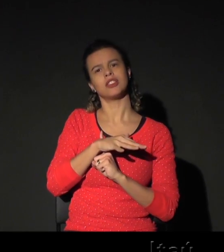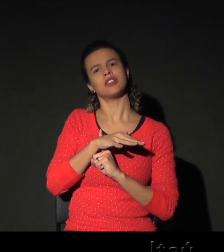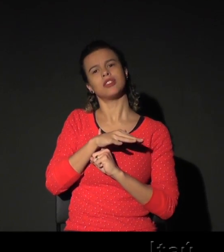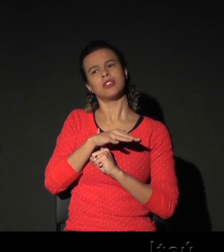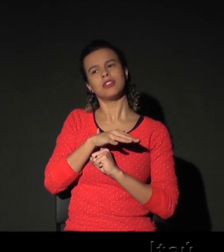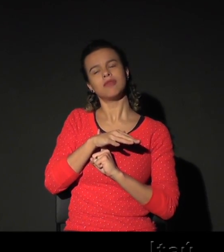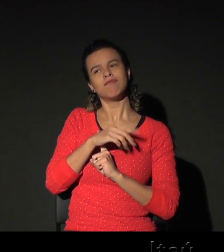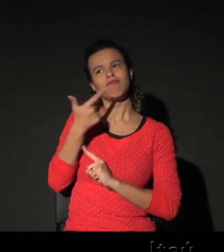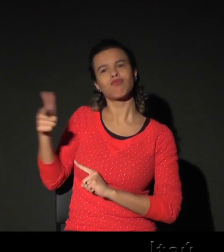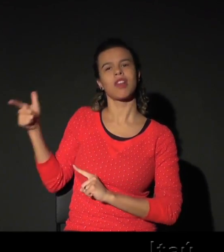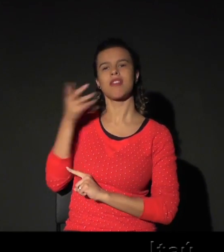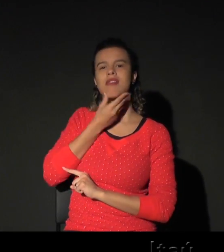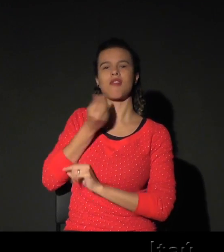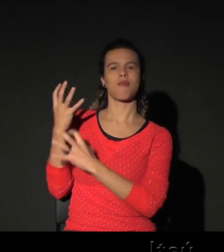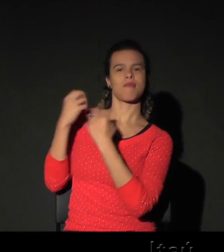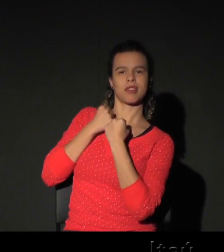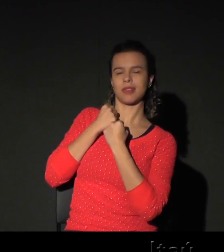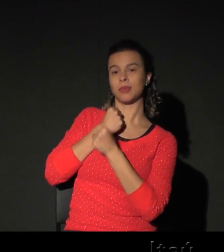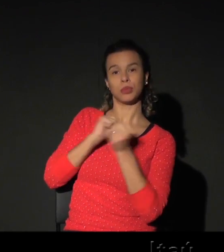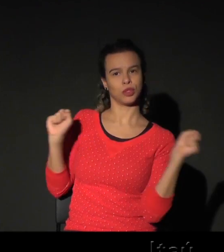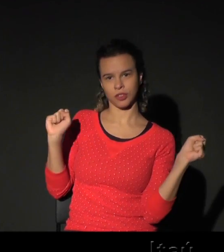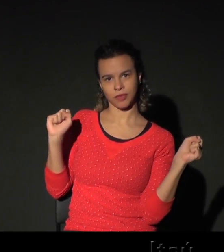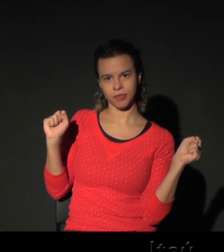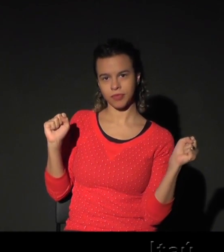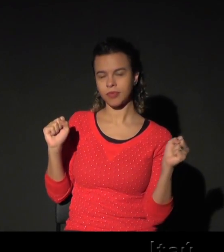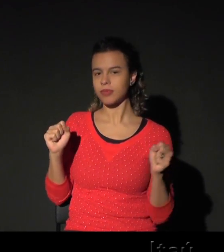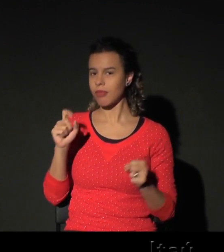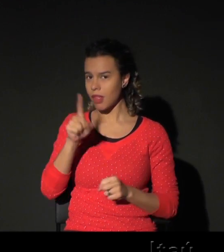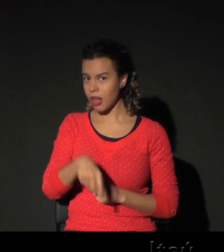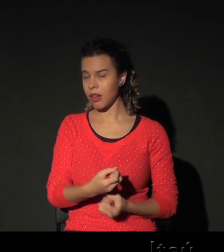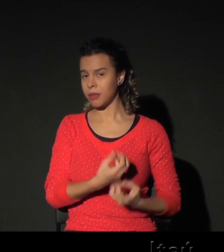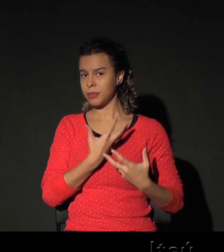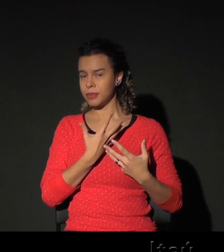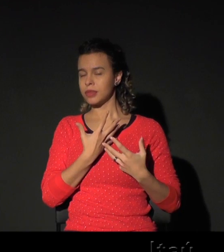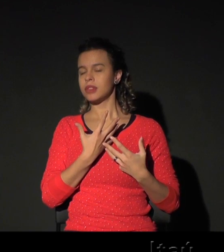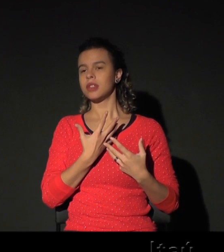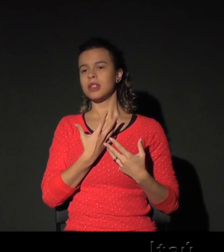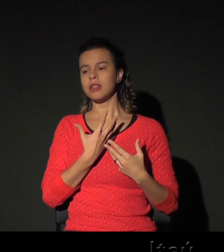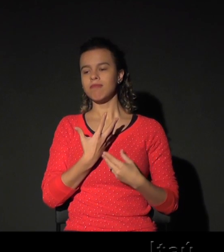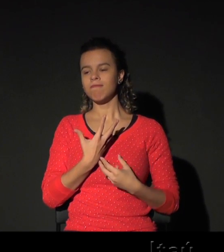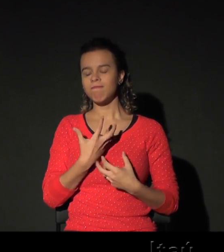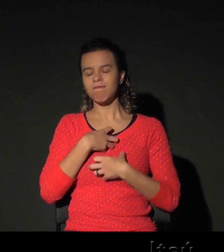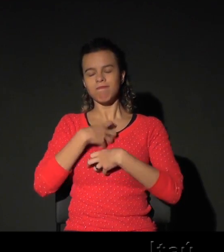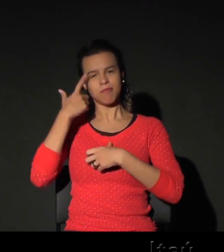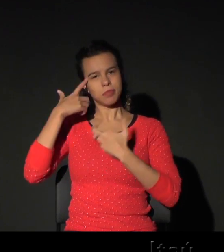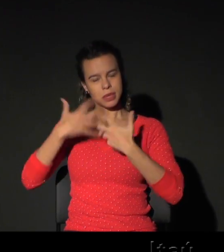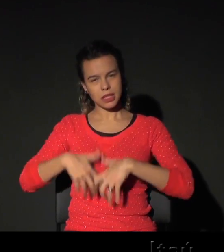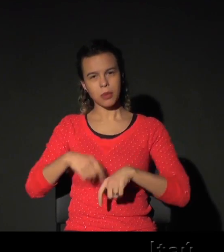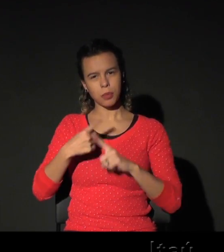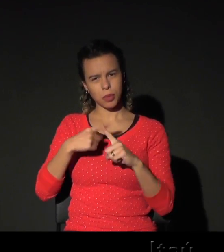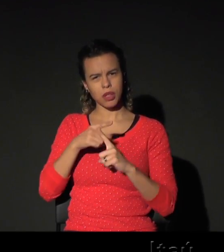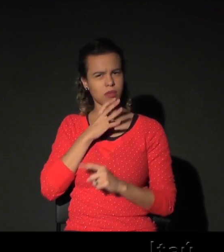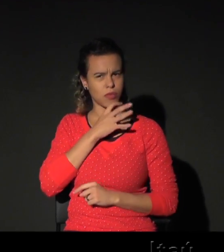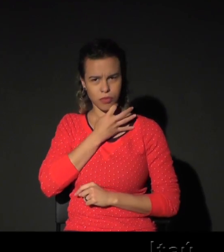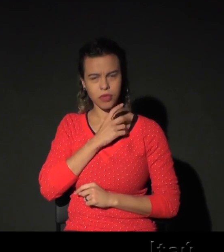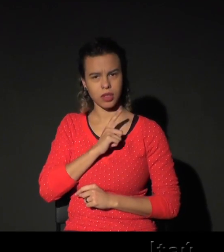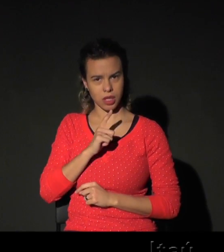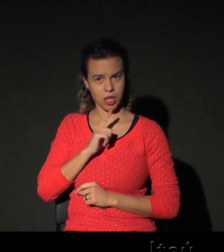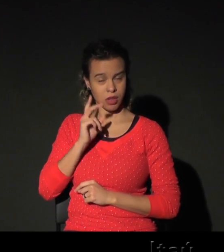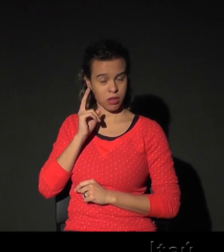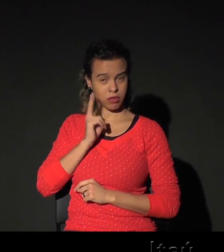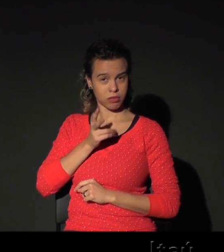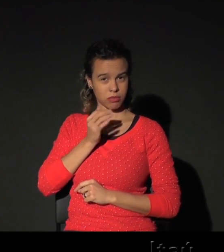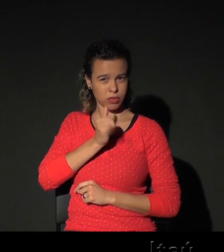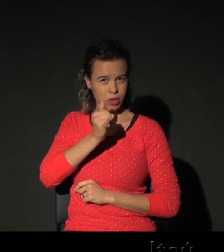esse domínio eh masculino e é bastante inspirador na porque eh Sem dúvida óbvio é é uma fabulação